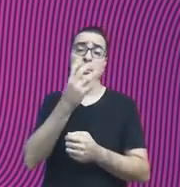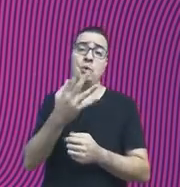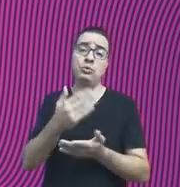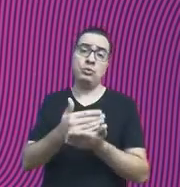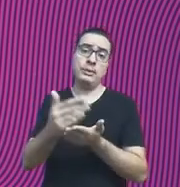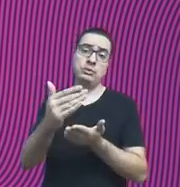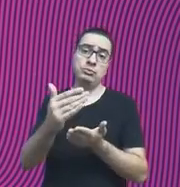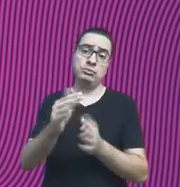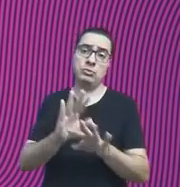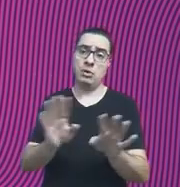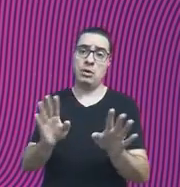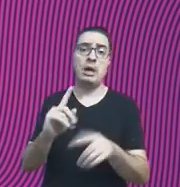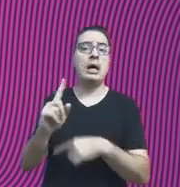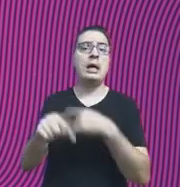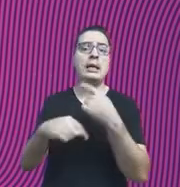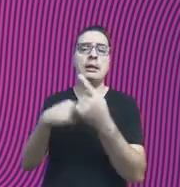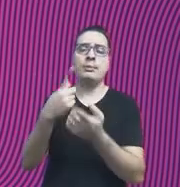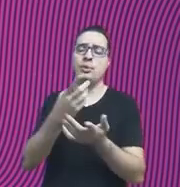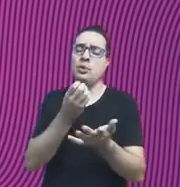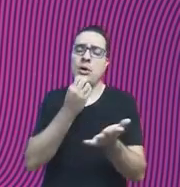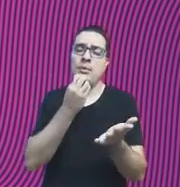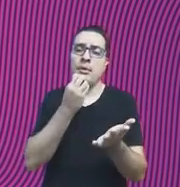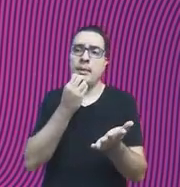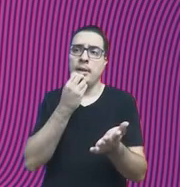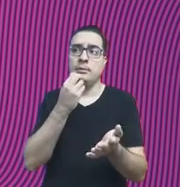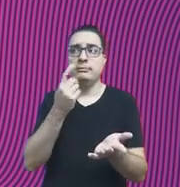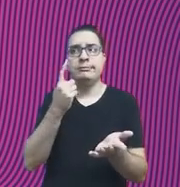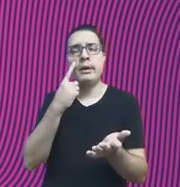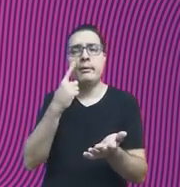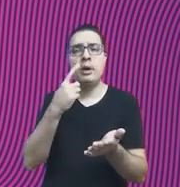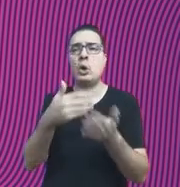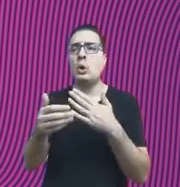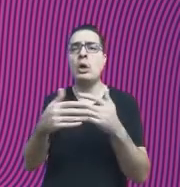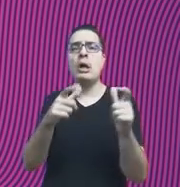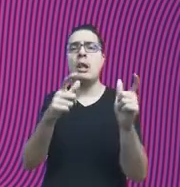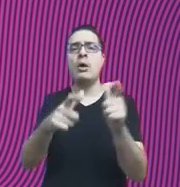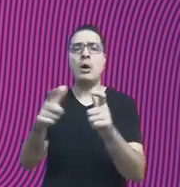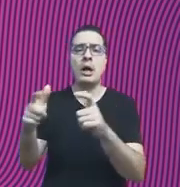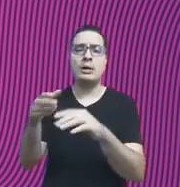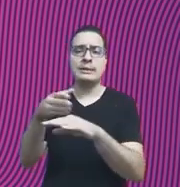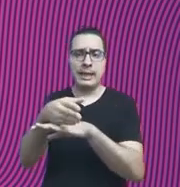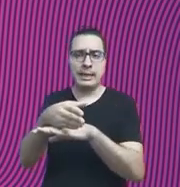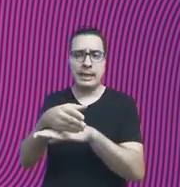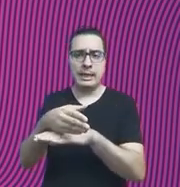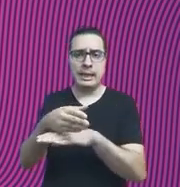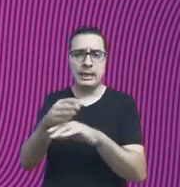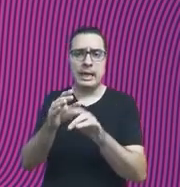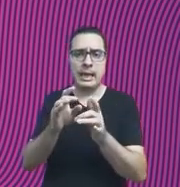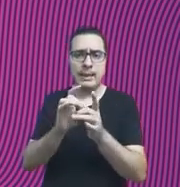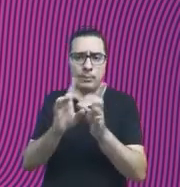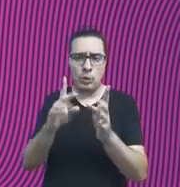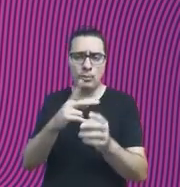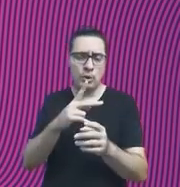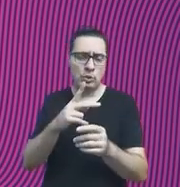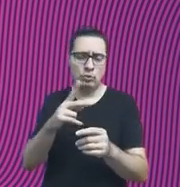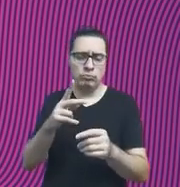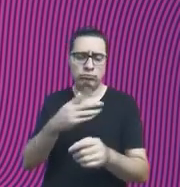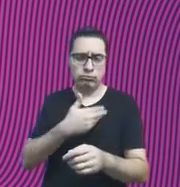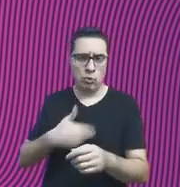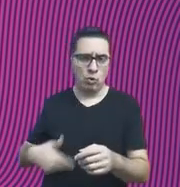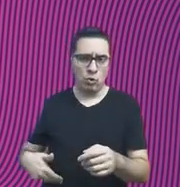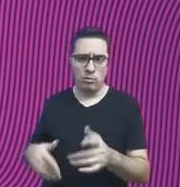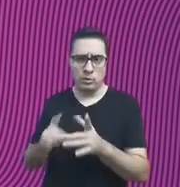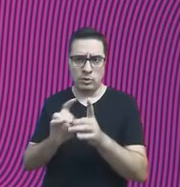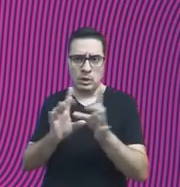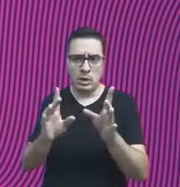Depois, obviamente, veja bem, entre em qualquer local público ou privado. Você vai entrar lá na